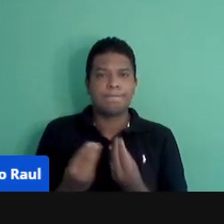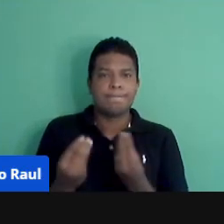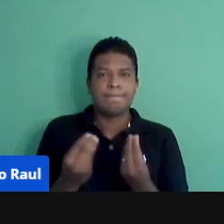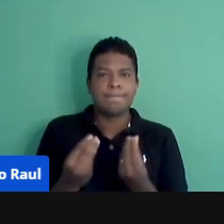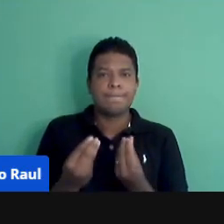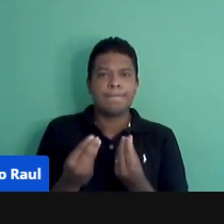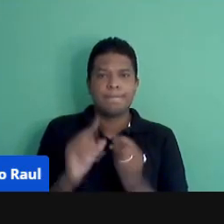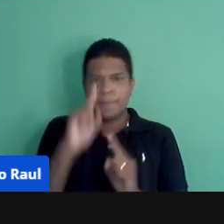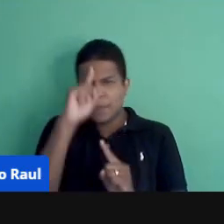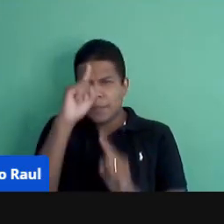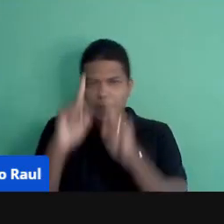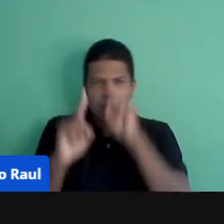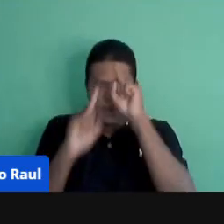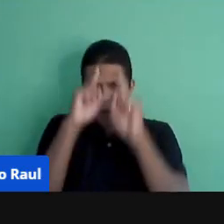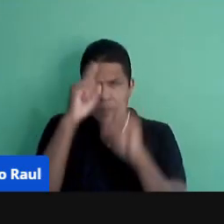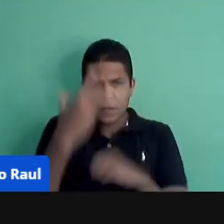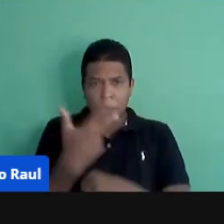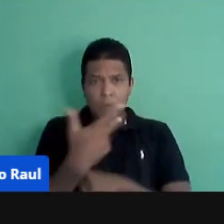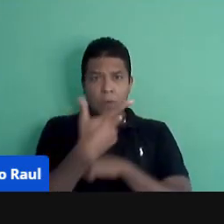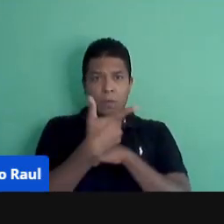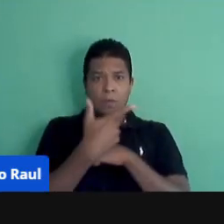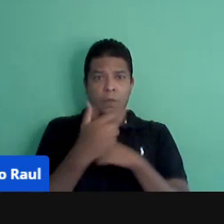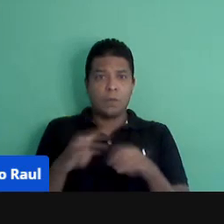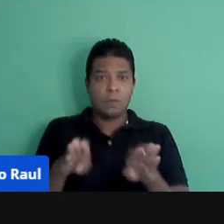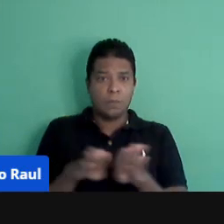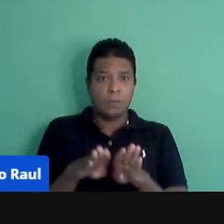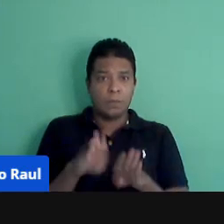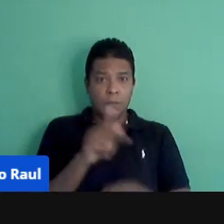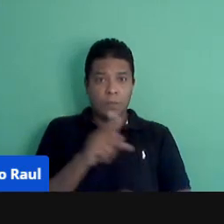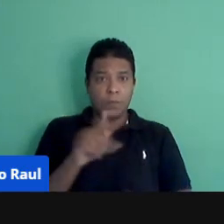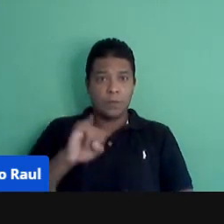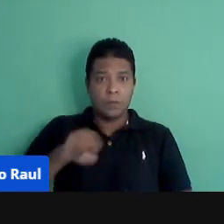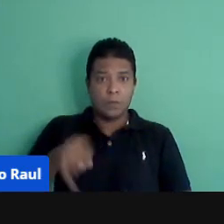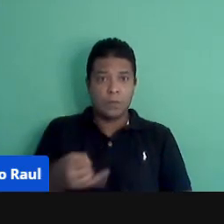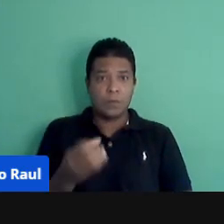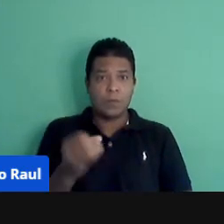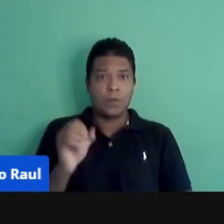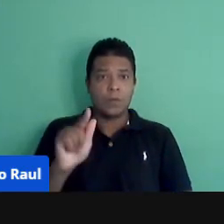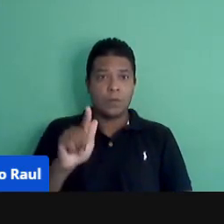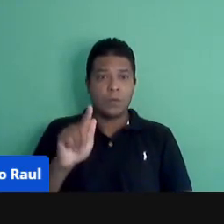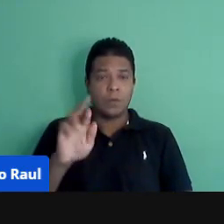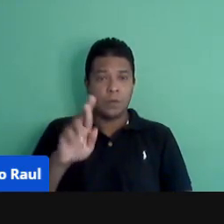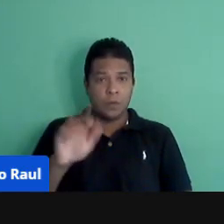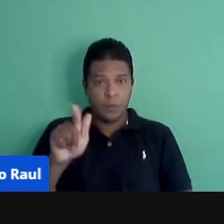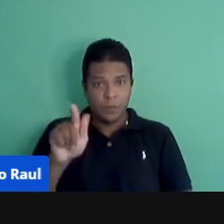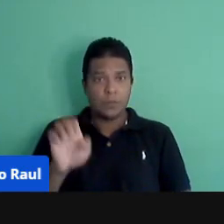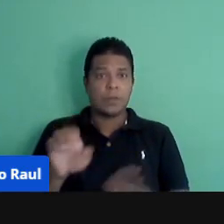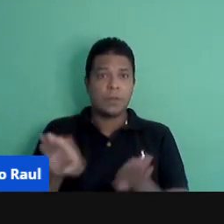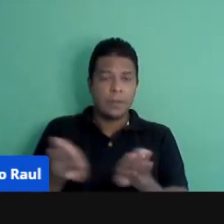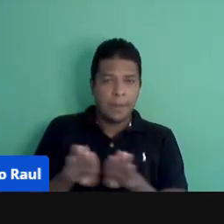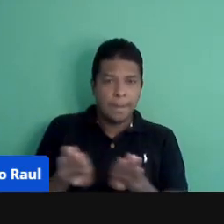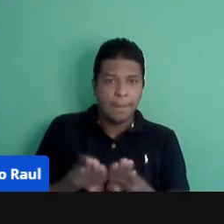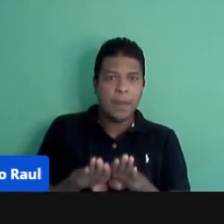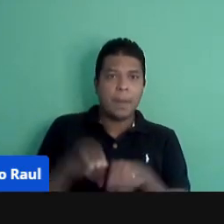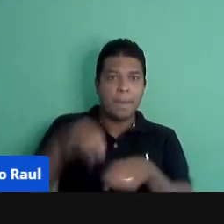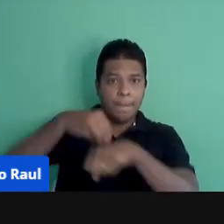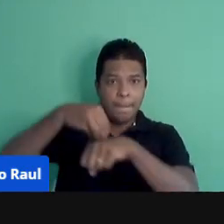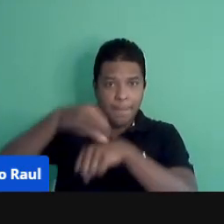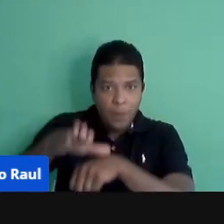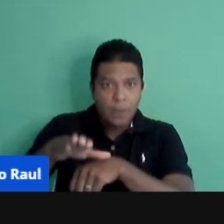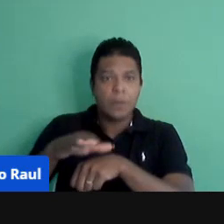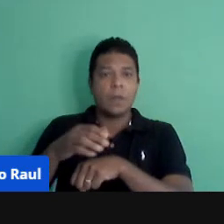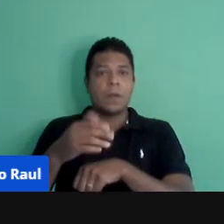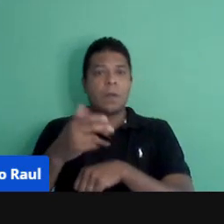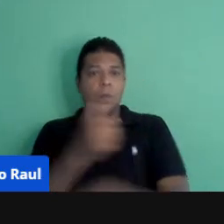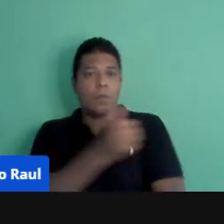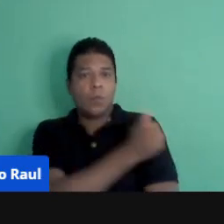cria os seus vídeos, o Jorge também posta para os alunos. E esse tempo de vídeo é diferente também do tempo lá na